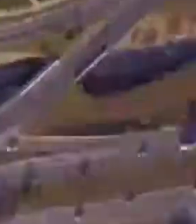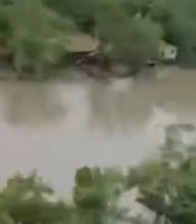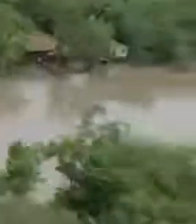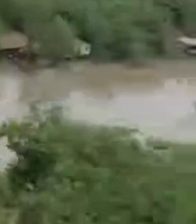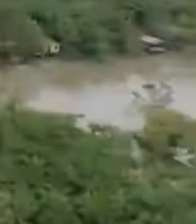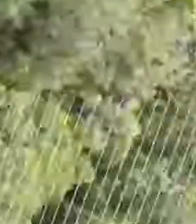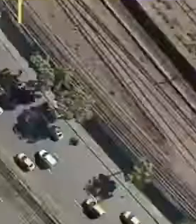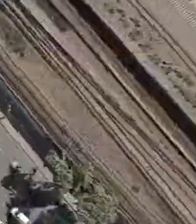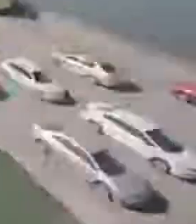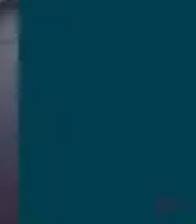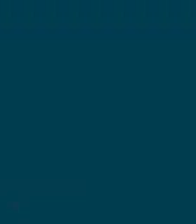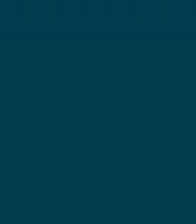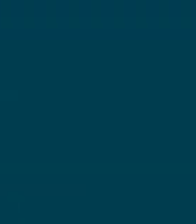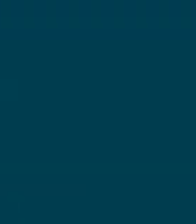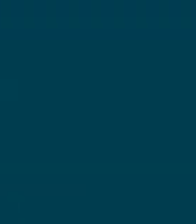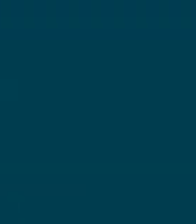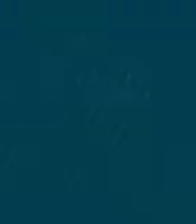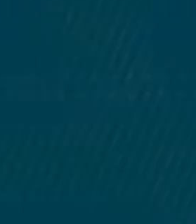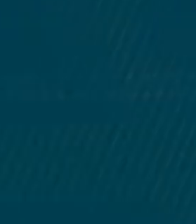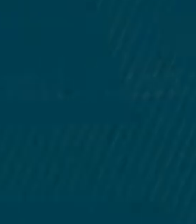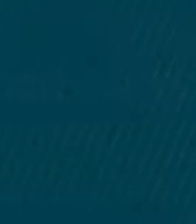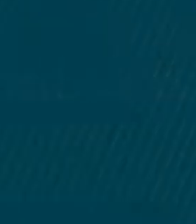E aí